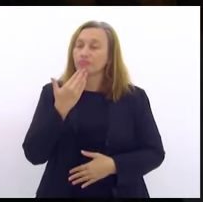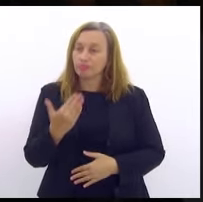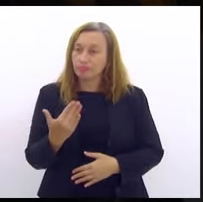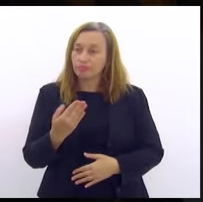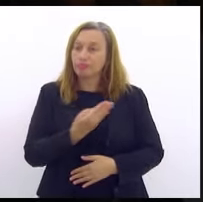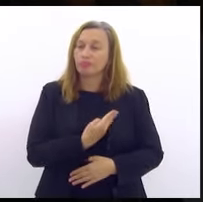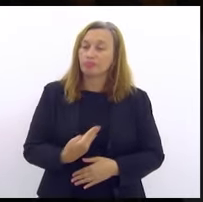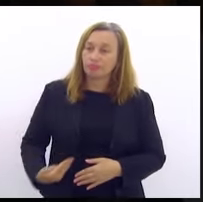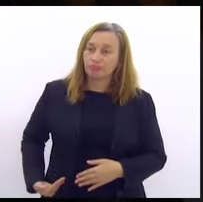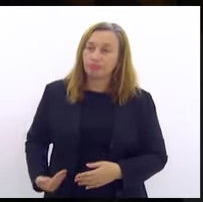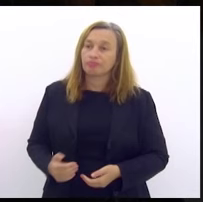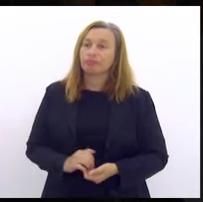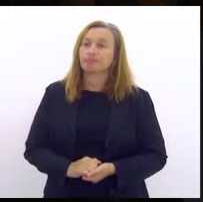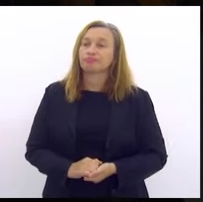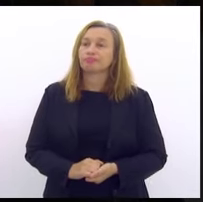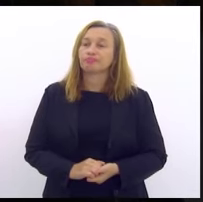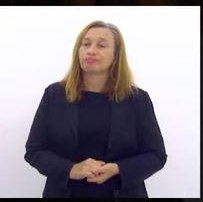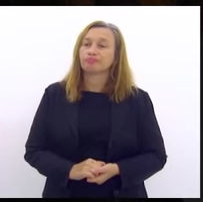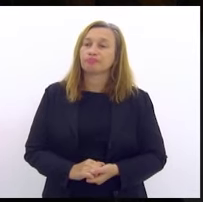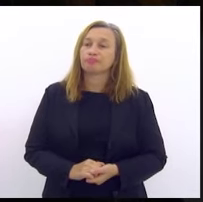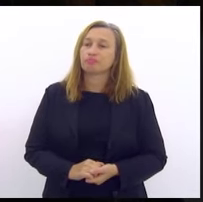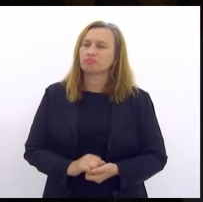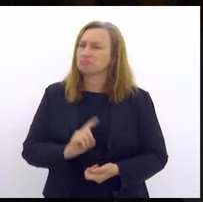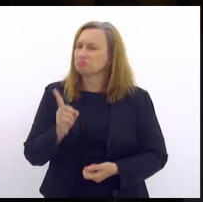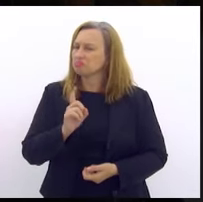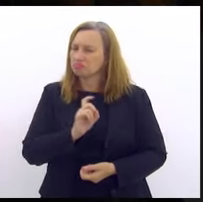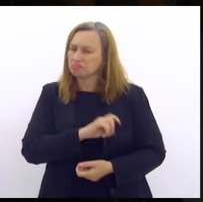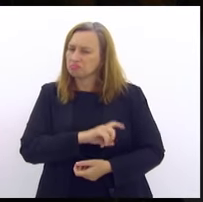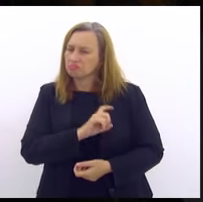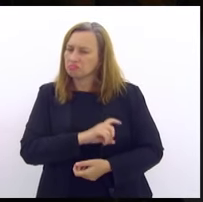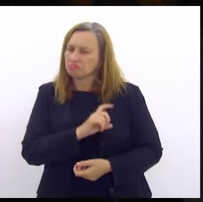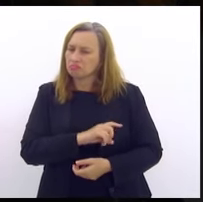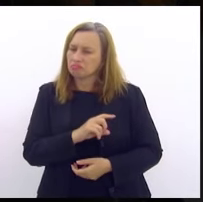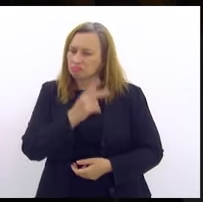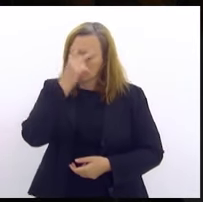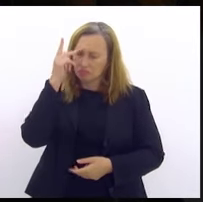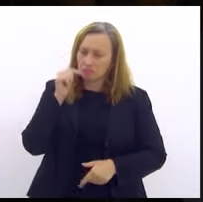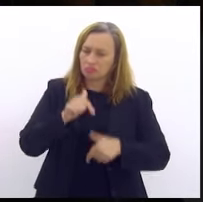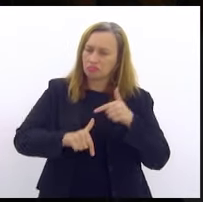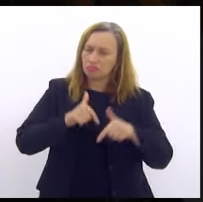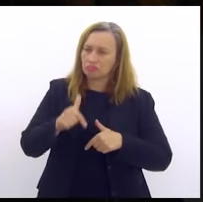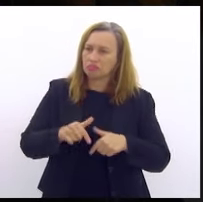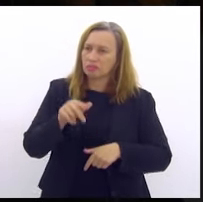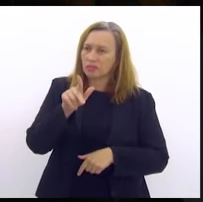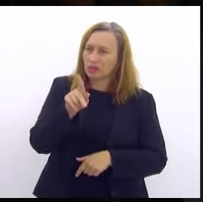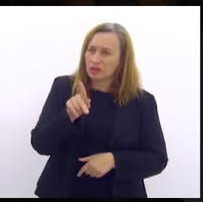ao governo. Não seja covarde com os trabalhadores da FAEP.